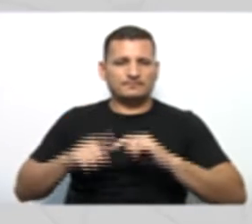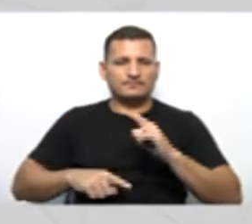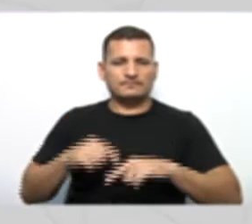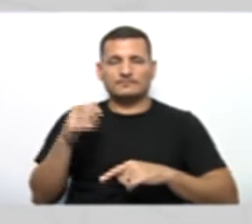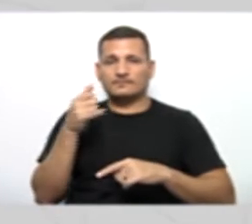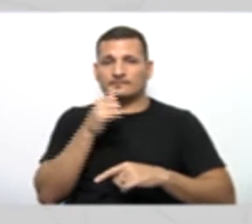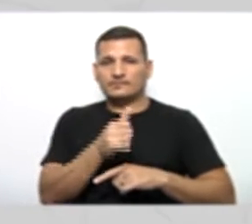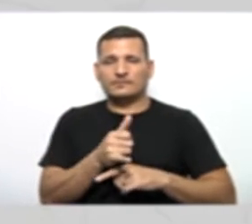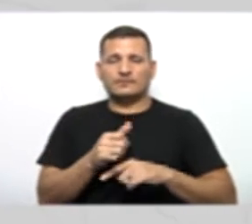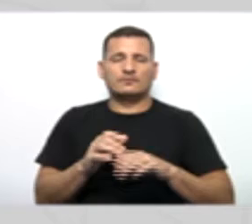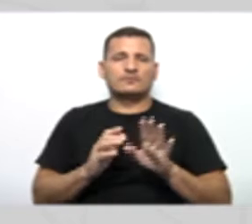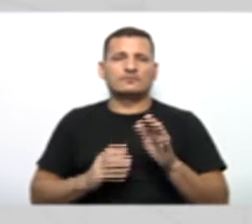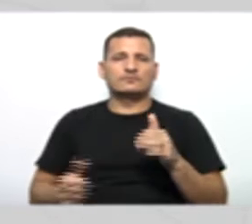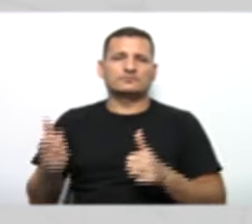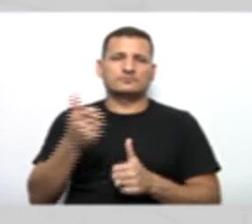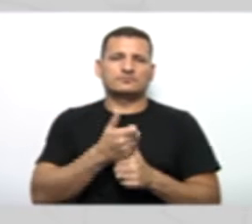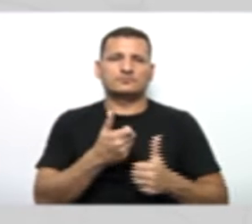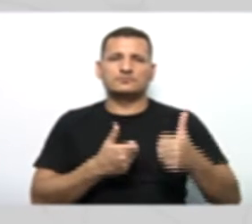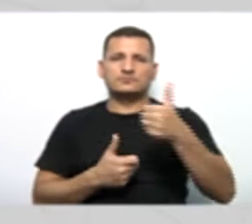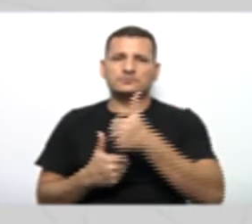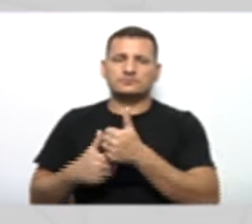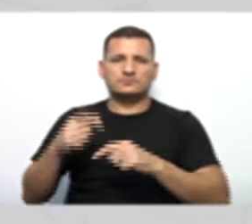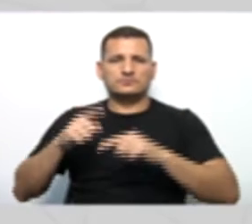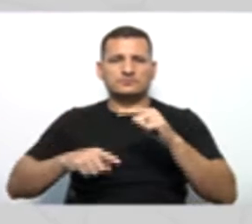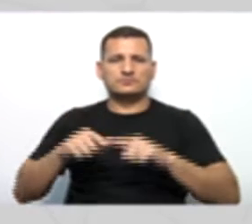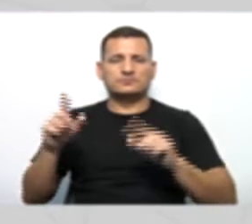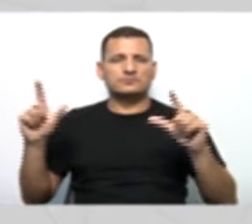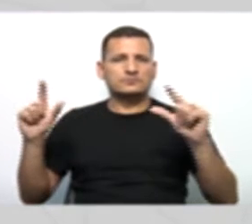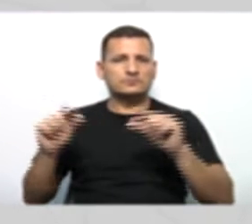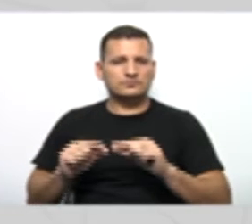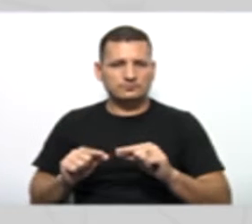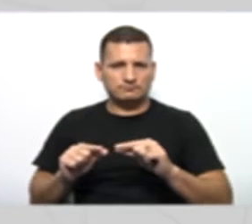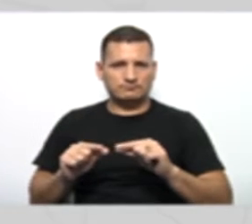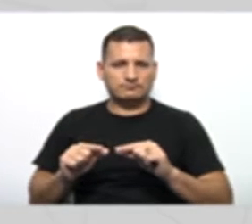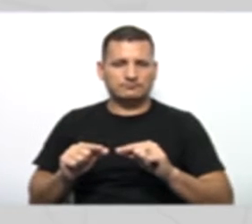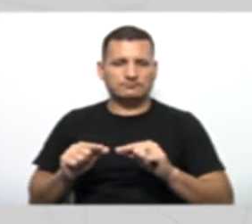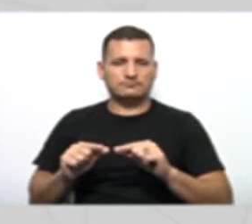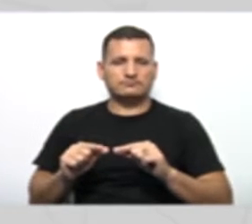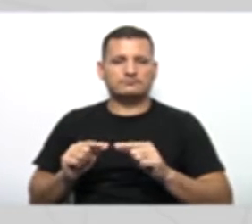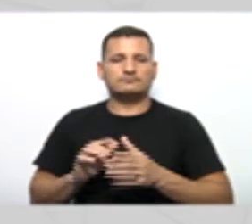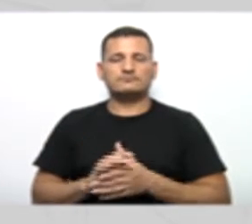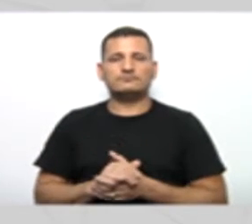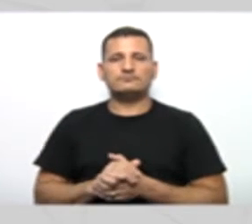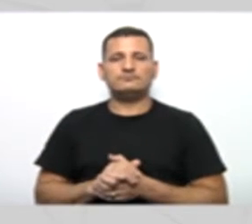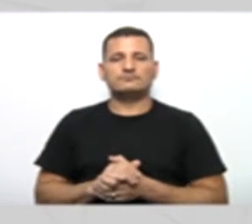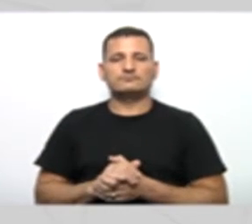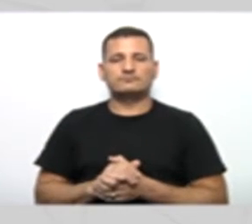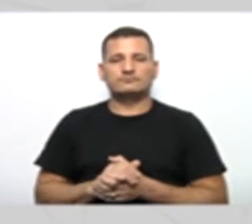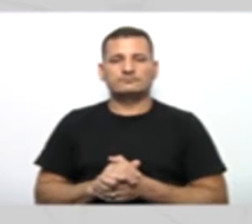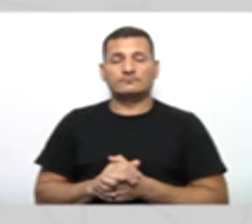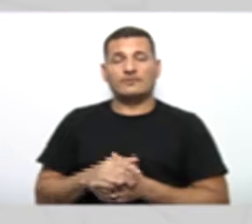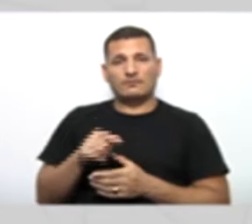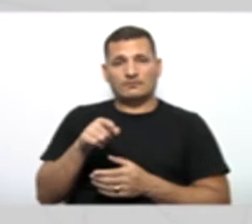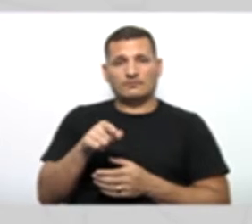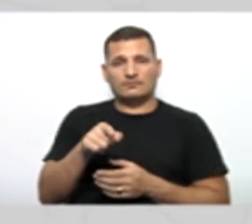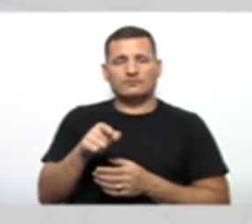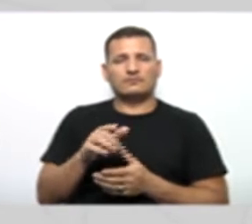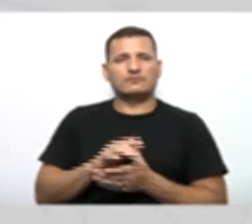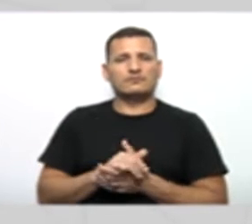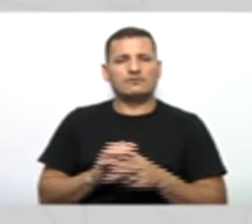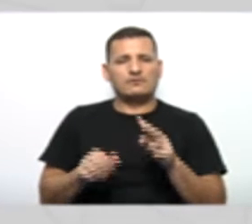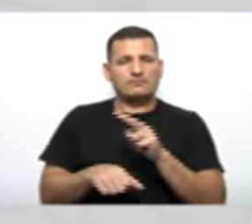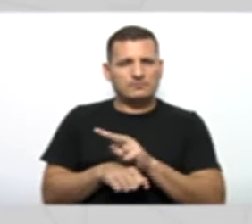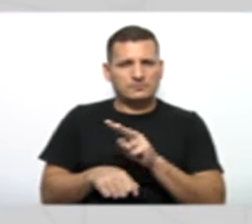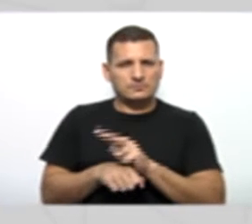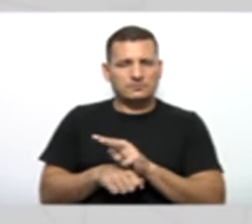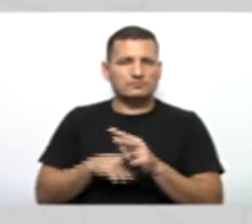substituição de matérias-primas por outra que gerem menos resíduos. Essa abordagem da prevenção,